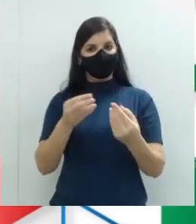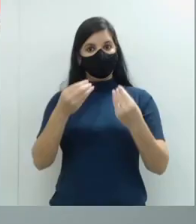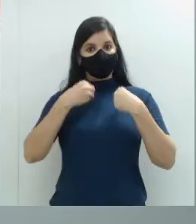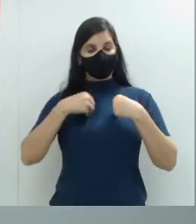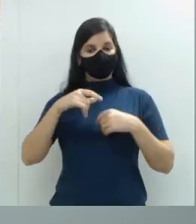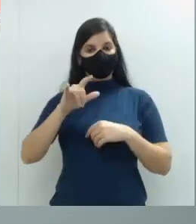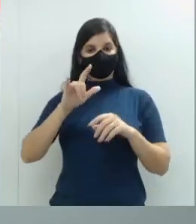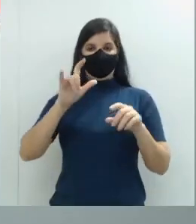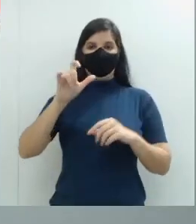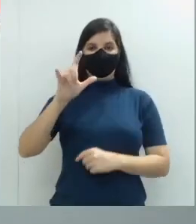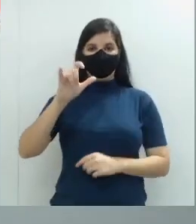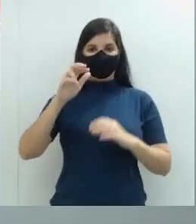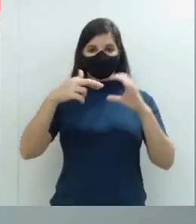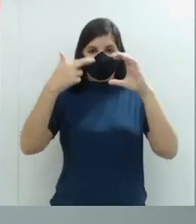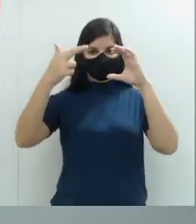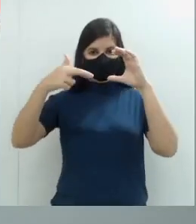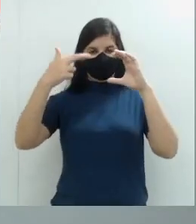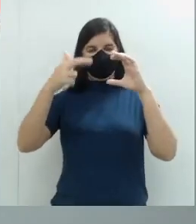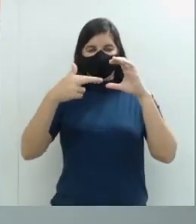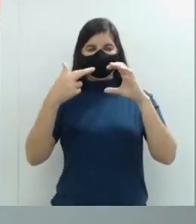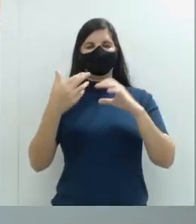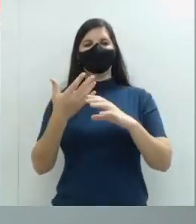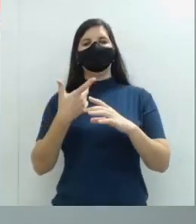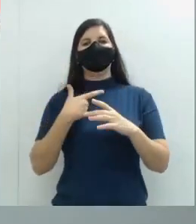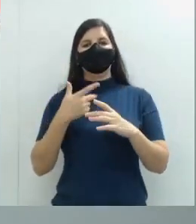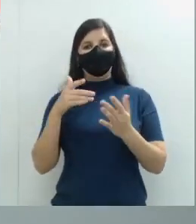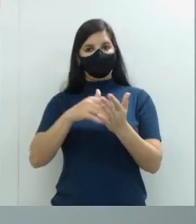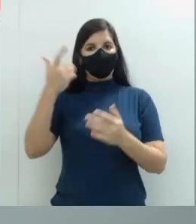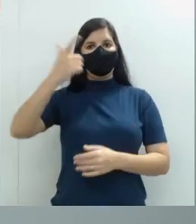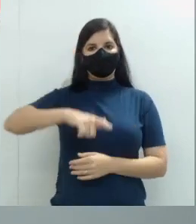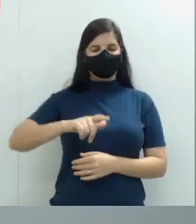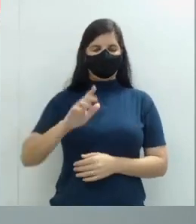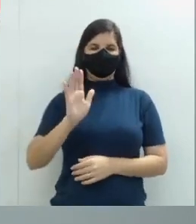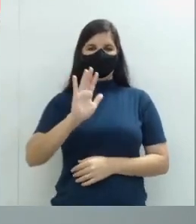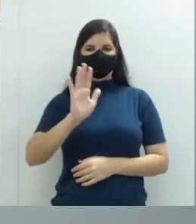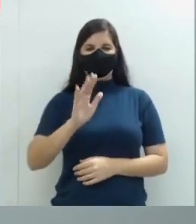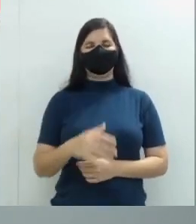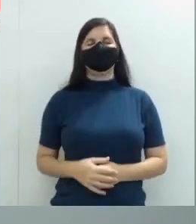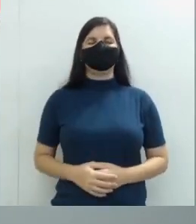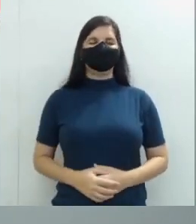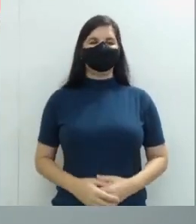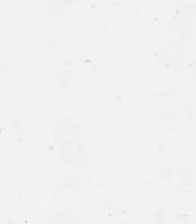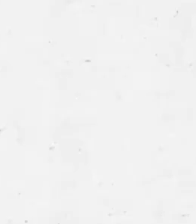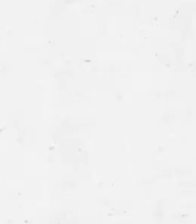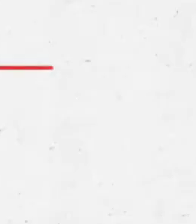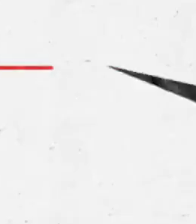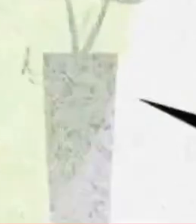Instagram, Robertão da Transmissão, tudo junto sem acento. E até a próxima videoaula. Tchau, tchau.